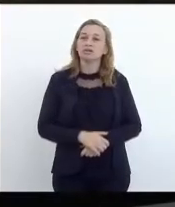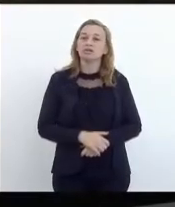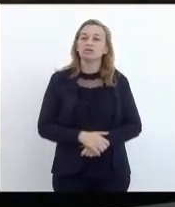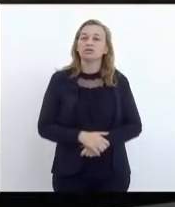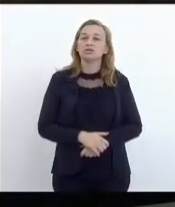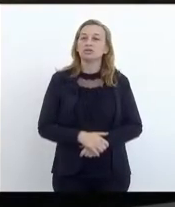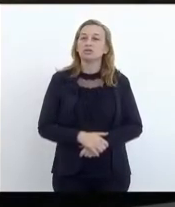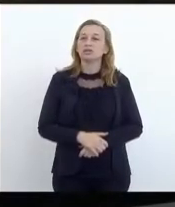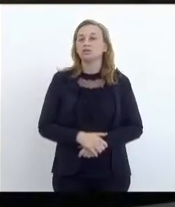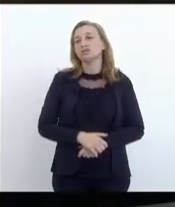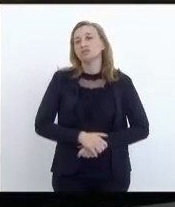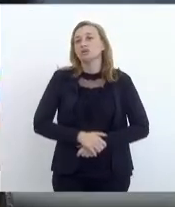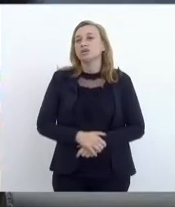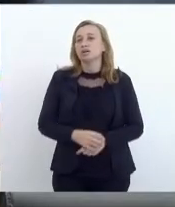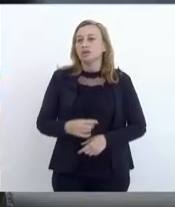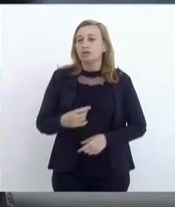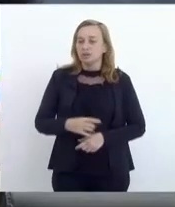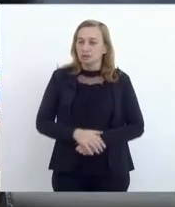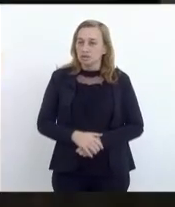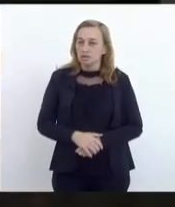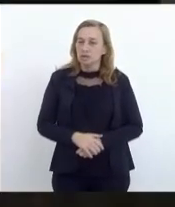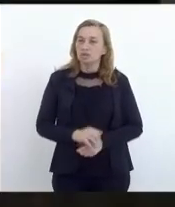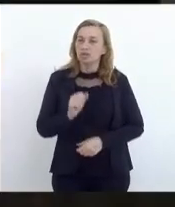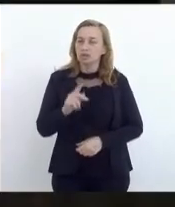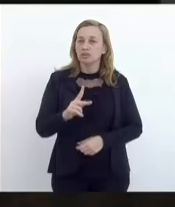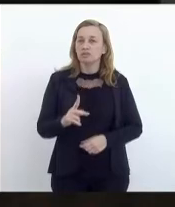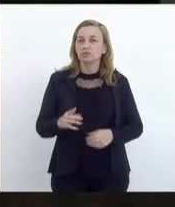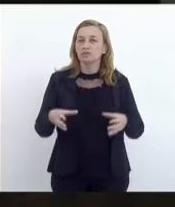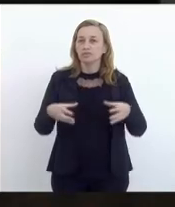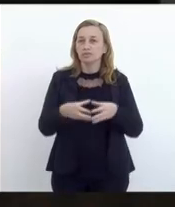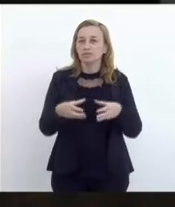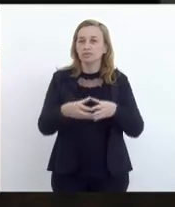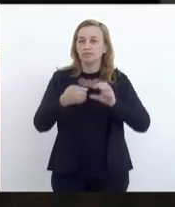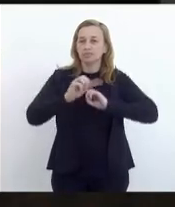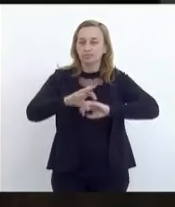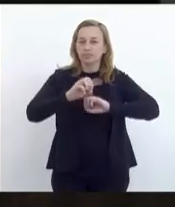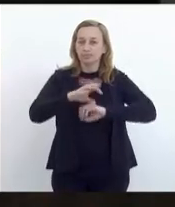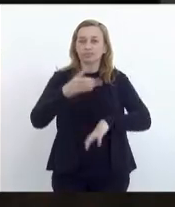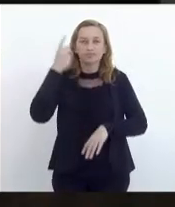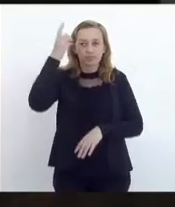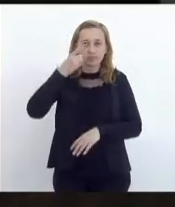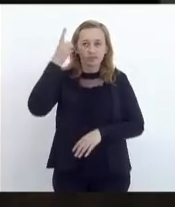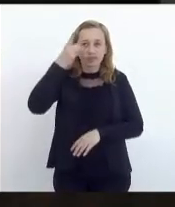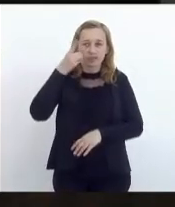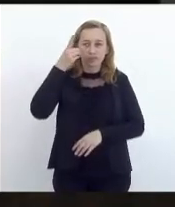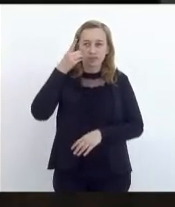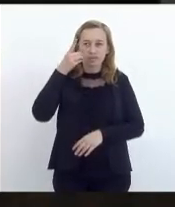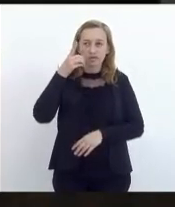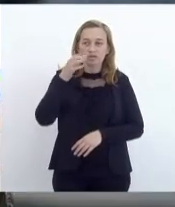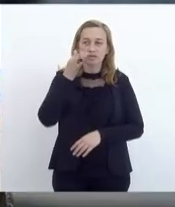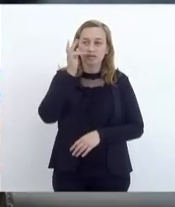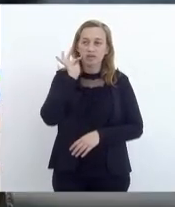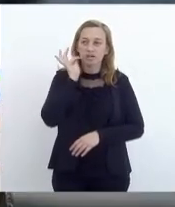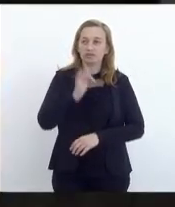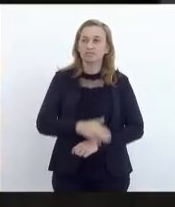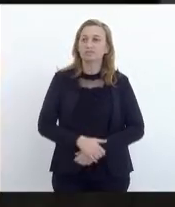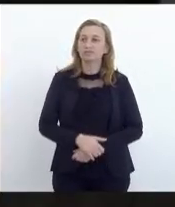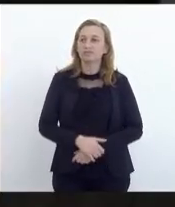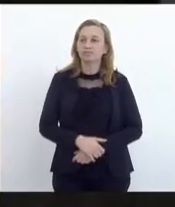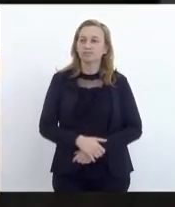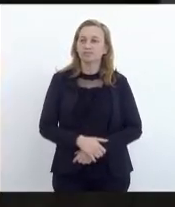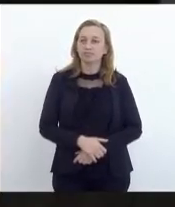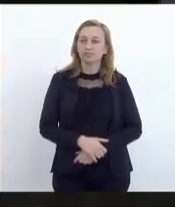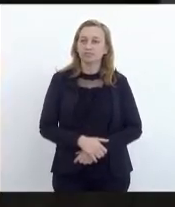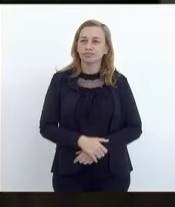aditiva 2. Ok. Pela Comissão de Educação, deputado Flávio Serafini. Deputado